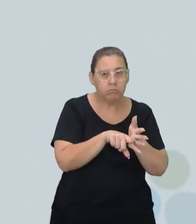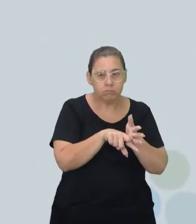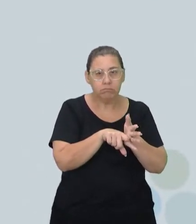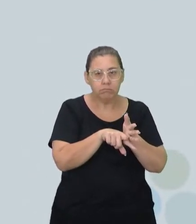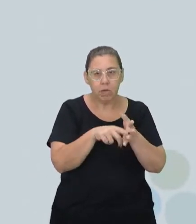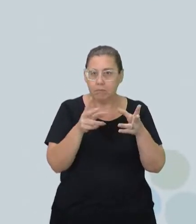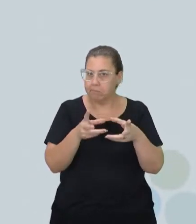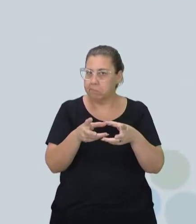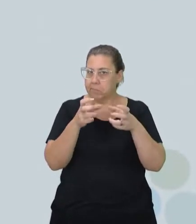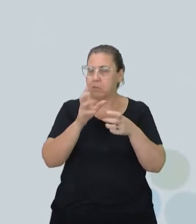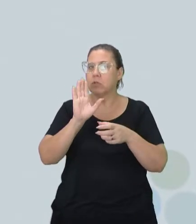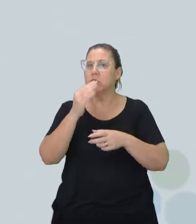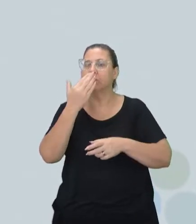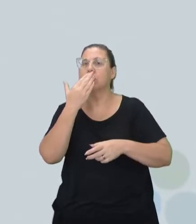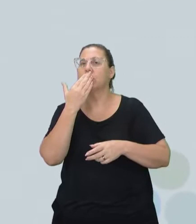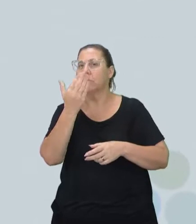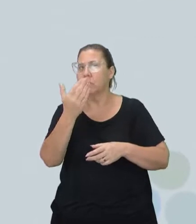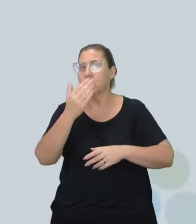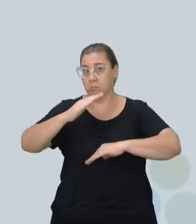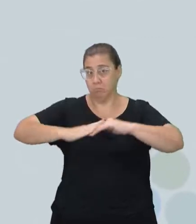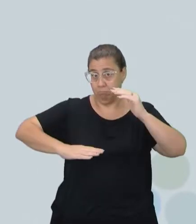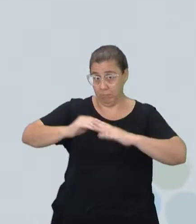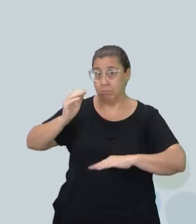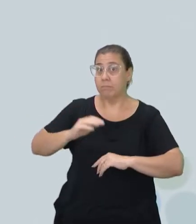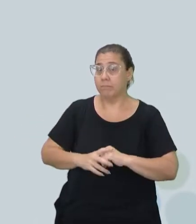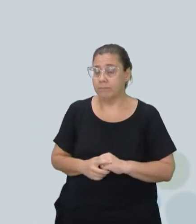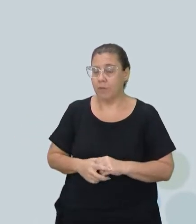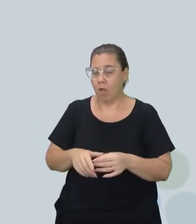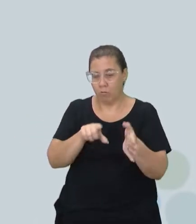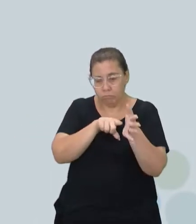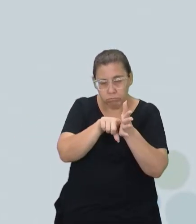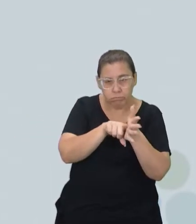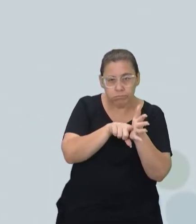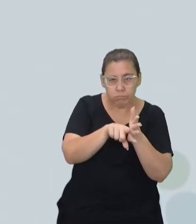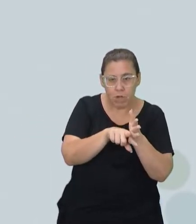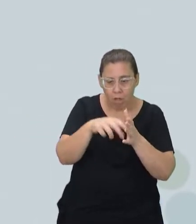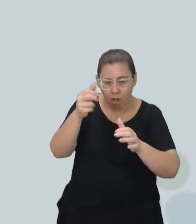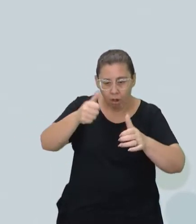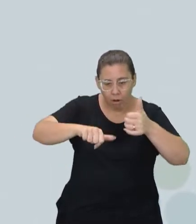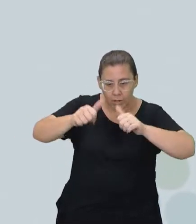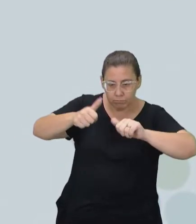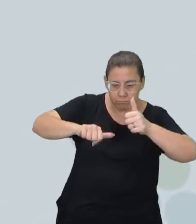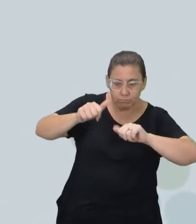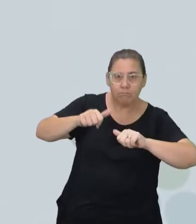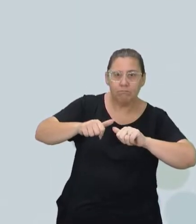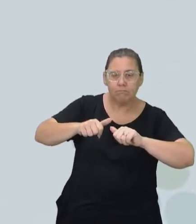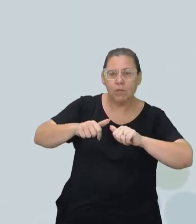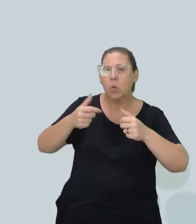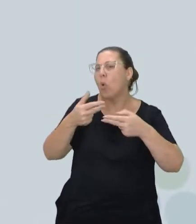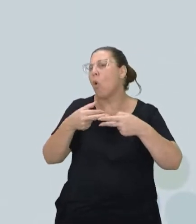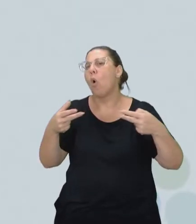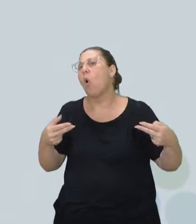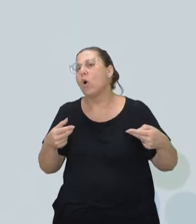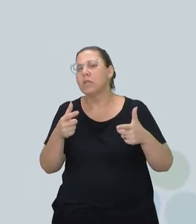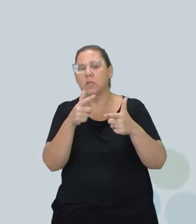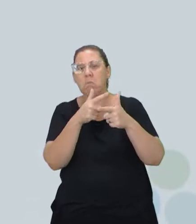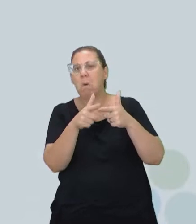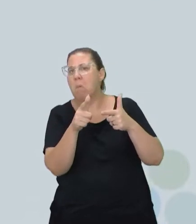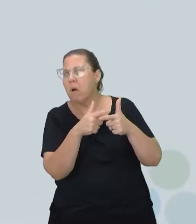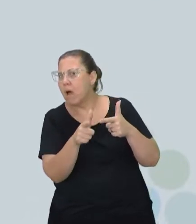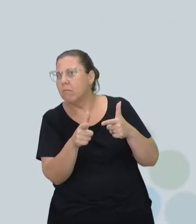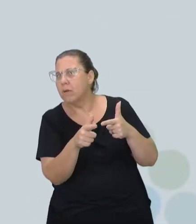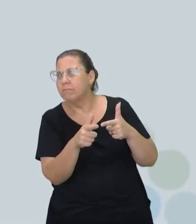então percebam que ele já está pedindo uma ação, né? Investigar e analisar situações problema,